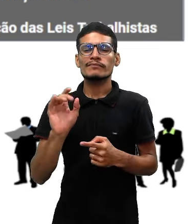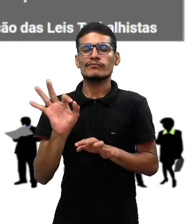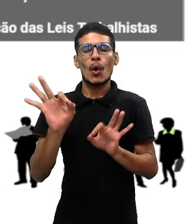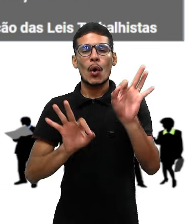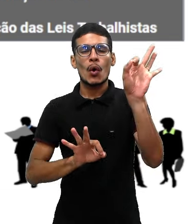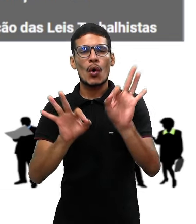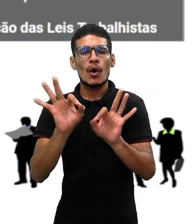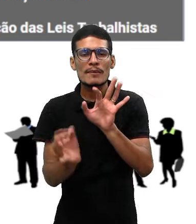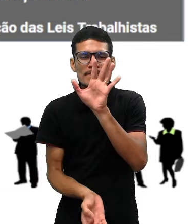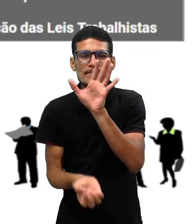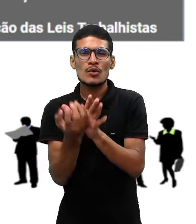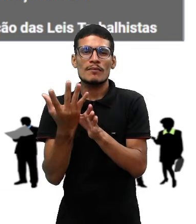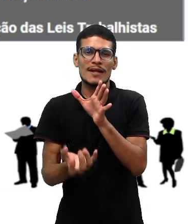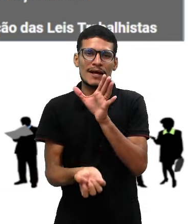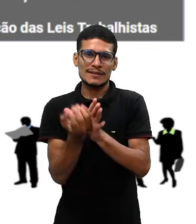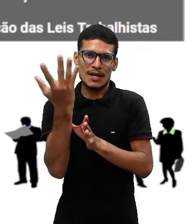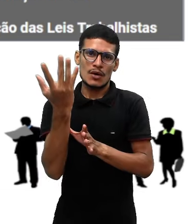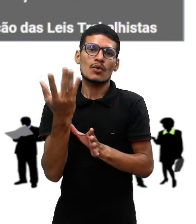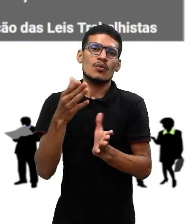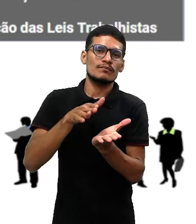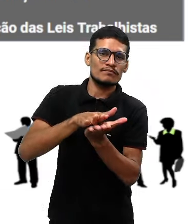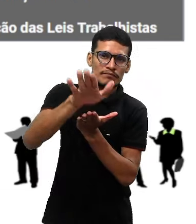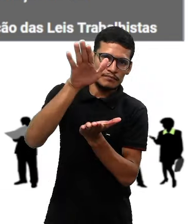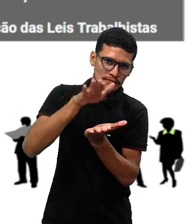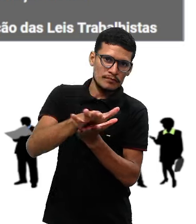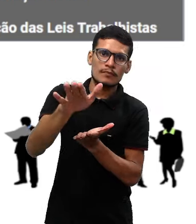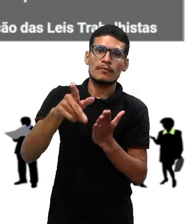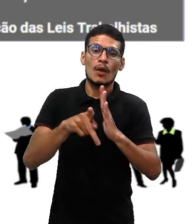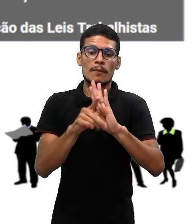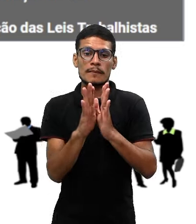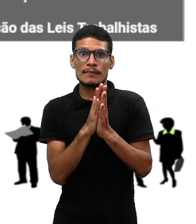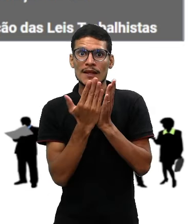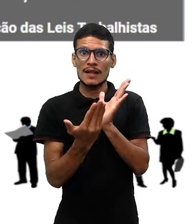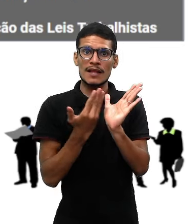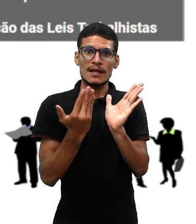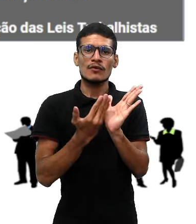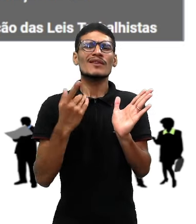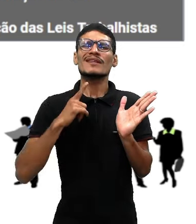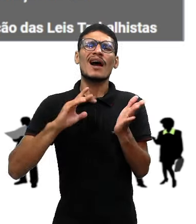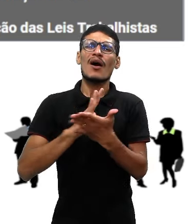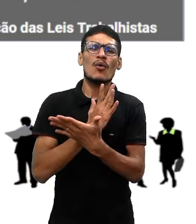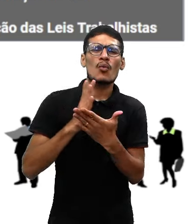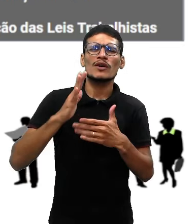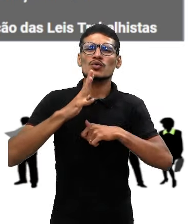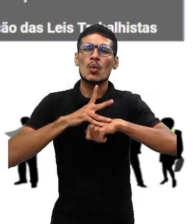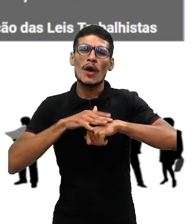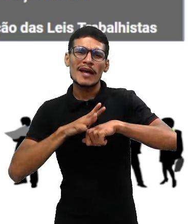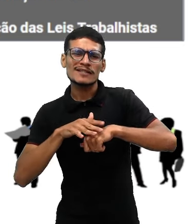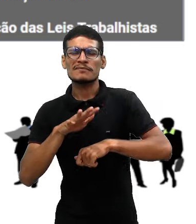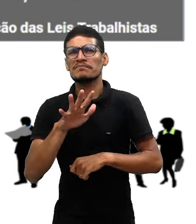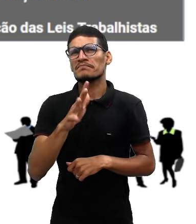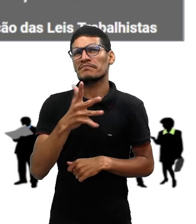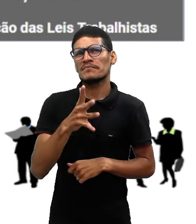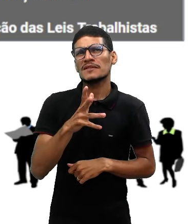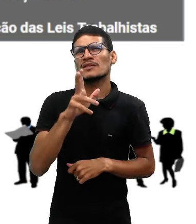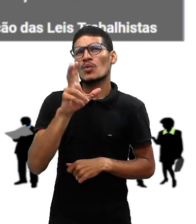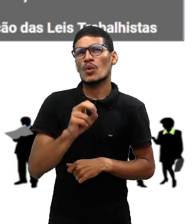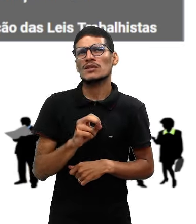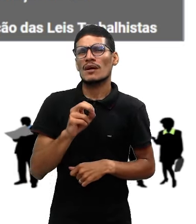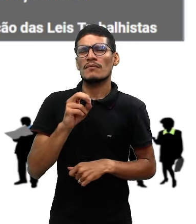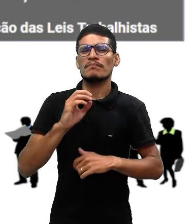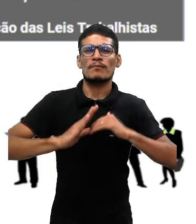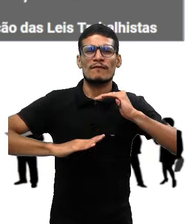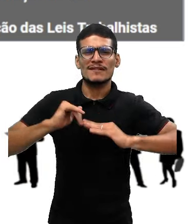assim, uma publicação, na verdade, de um livro com algumas doenças em 50 profissões.